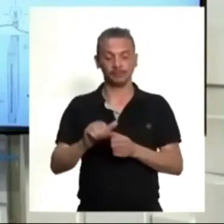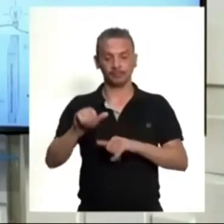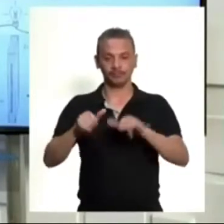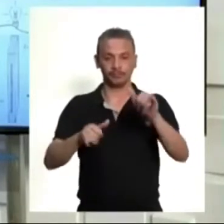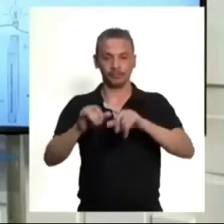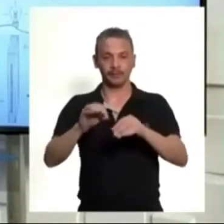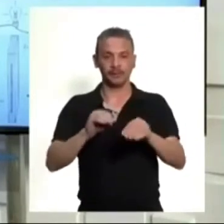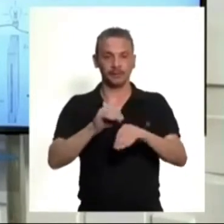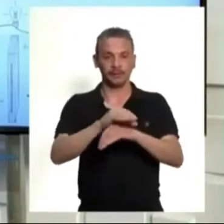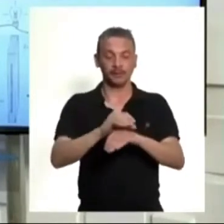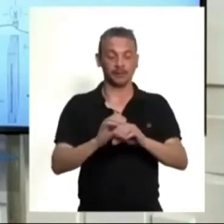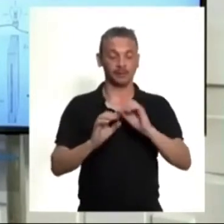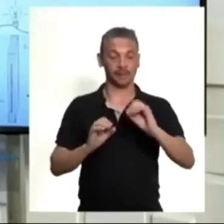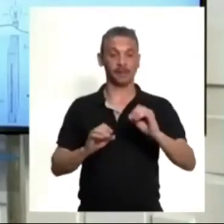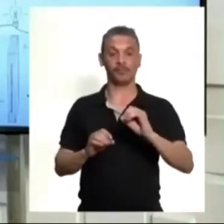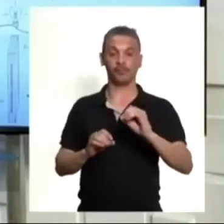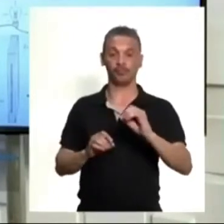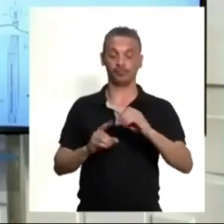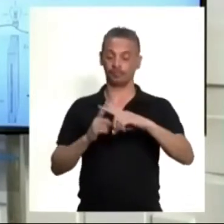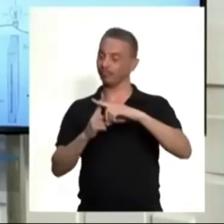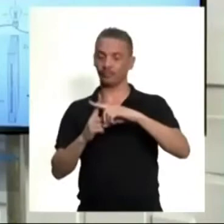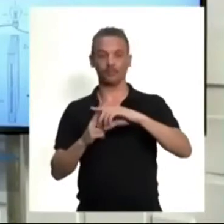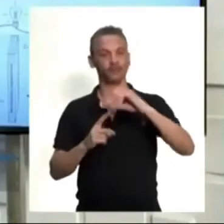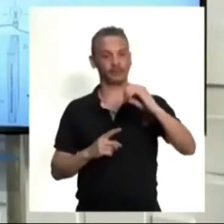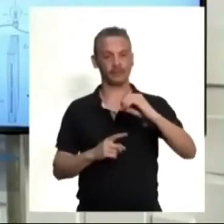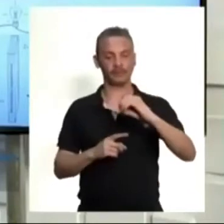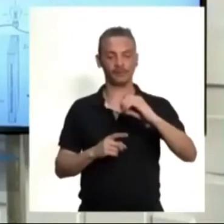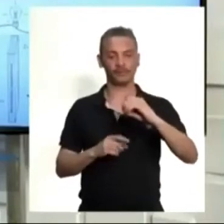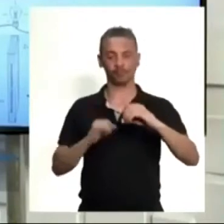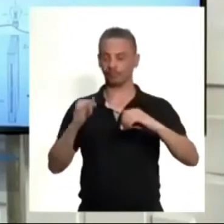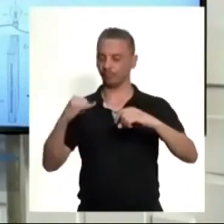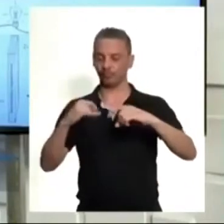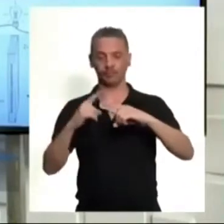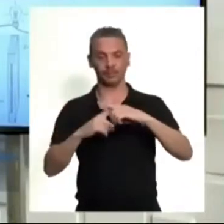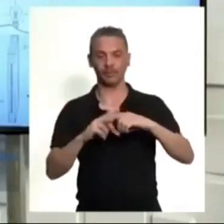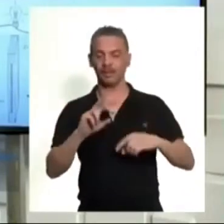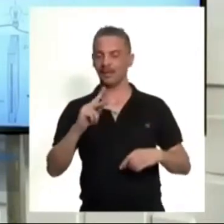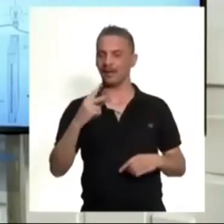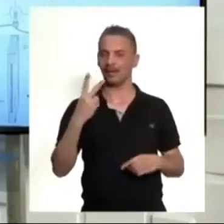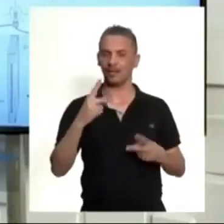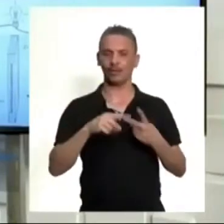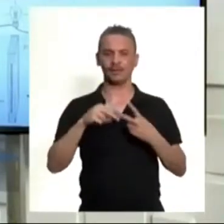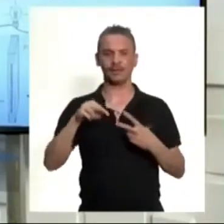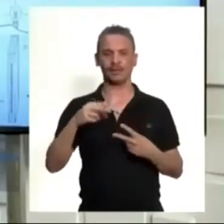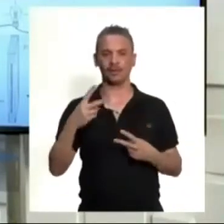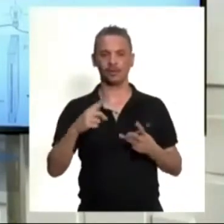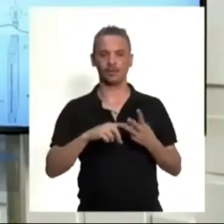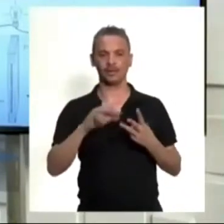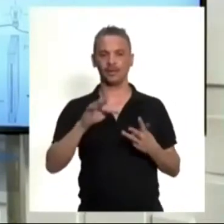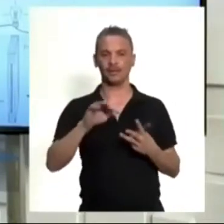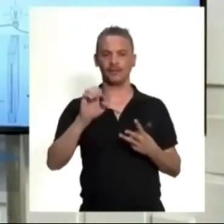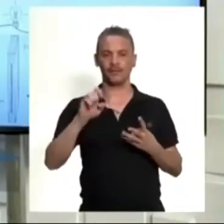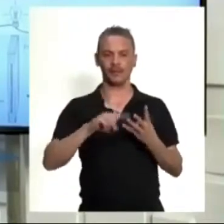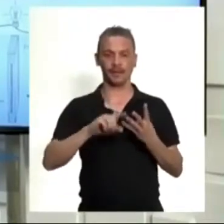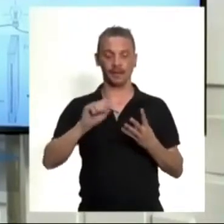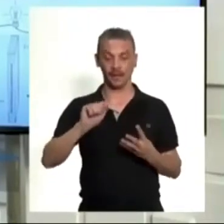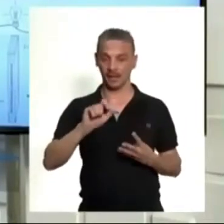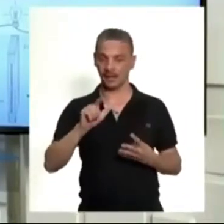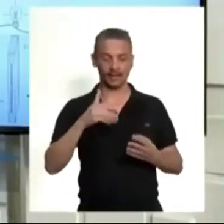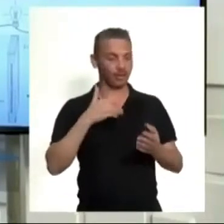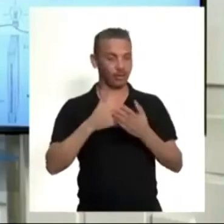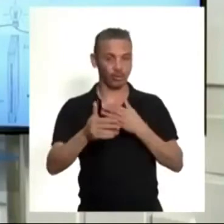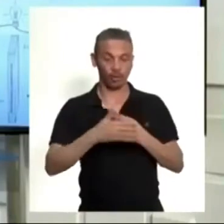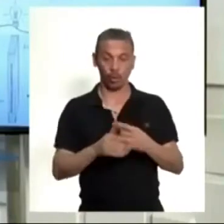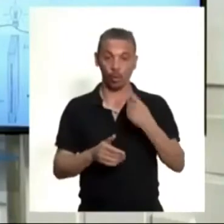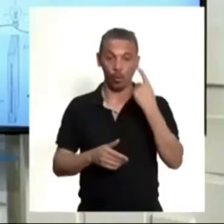tem carga zero, sempre, né? Então você pega O2, H2, N2, um metal Fe, Al, quando for um elemento